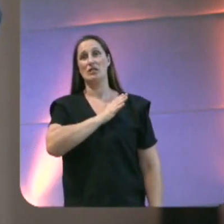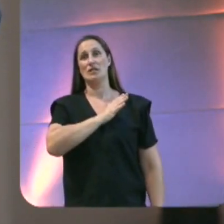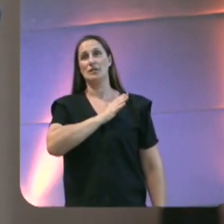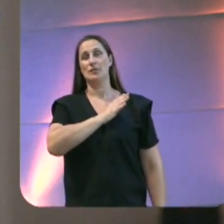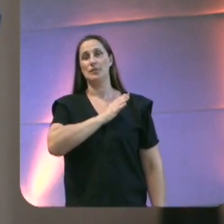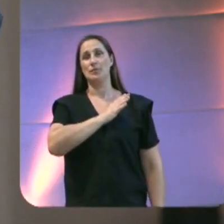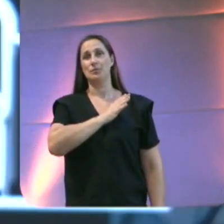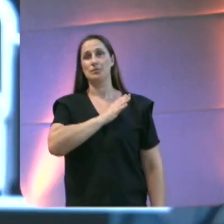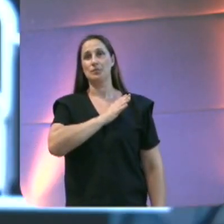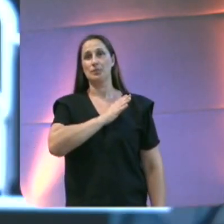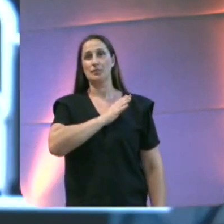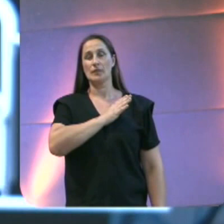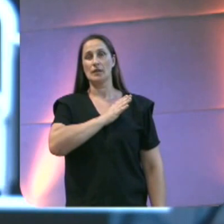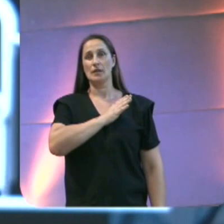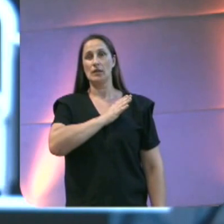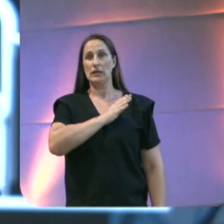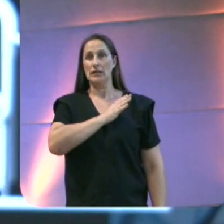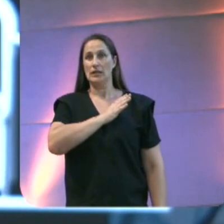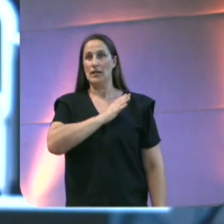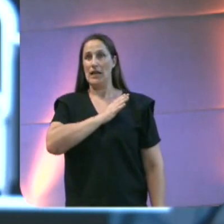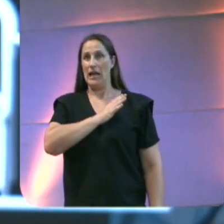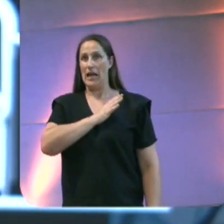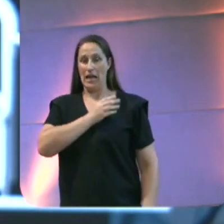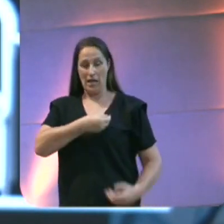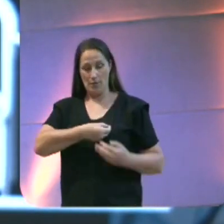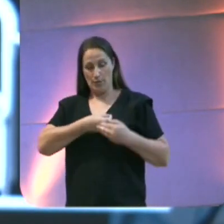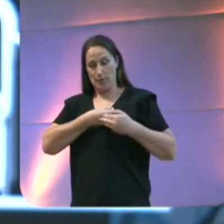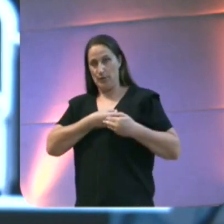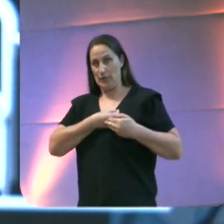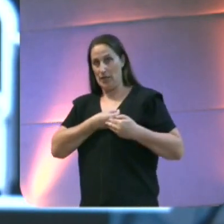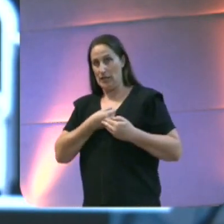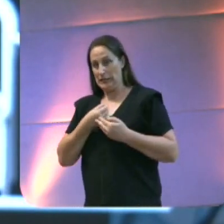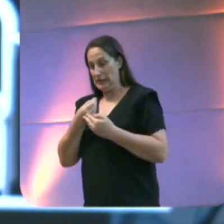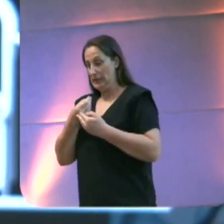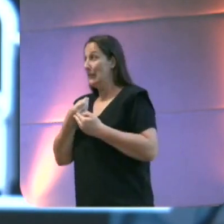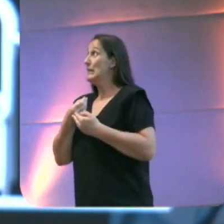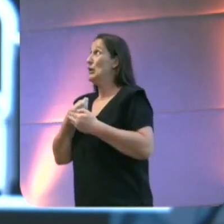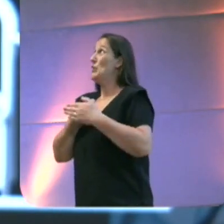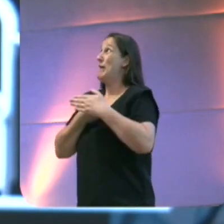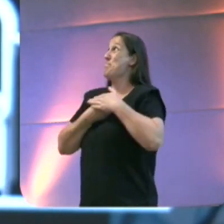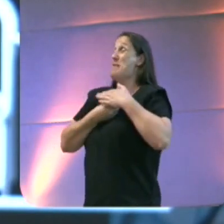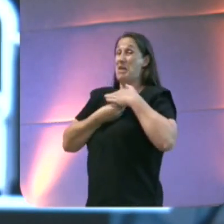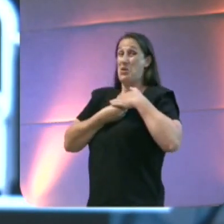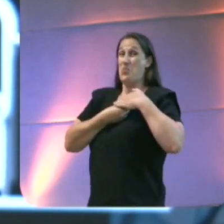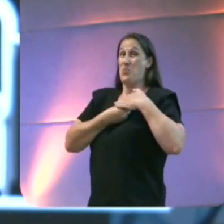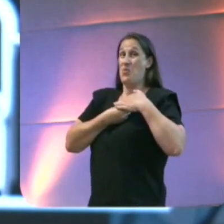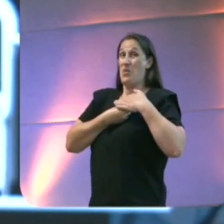gente fazer entregas, Ele diz: Senhor, não mexe nisso aqui não, isso é meu.